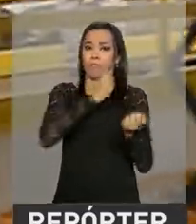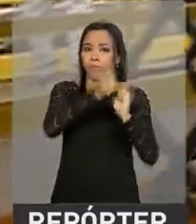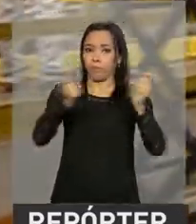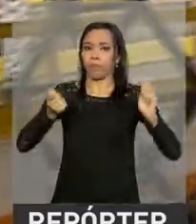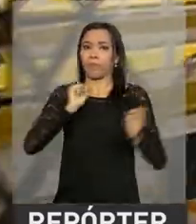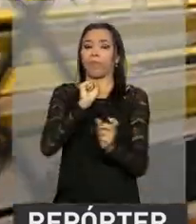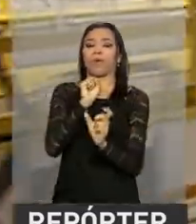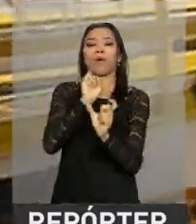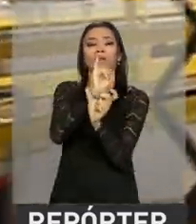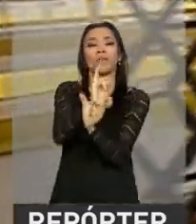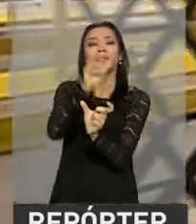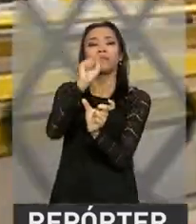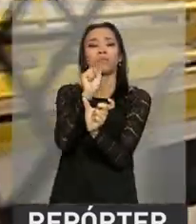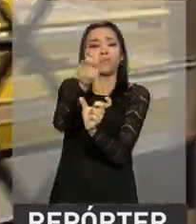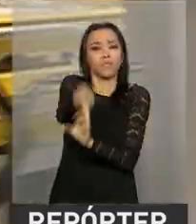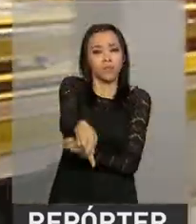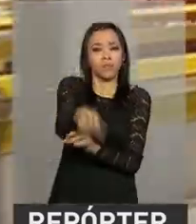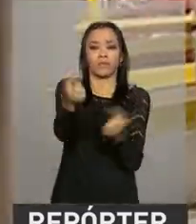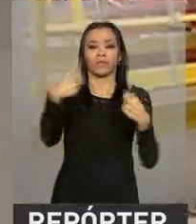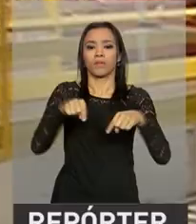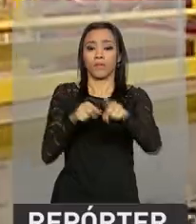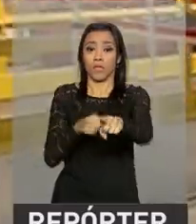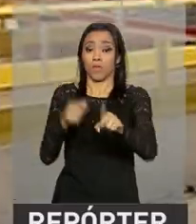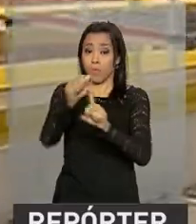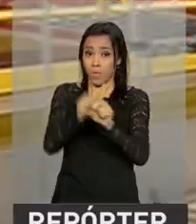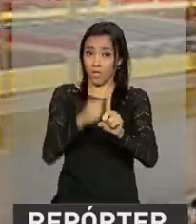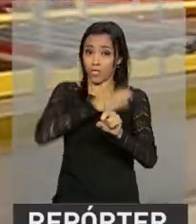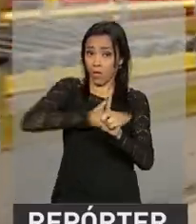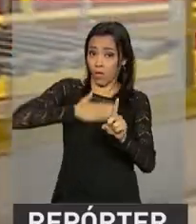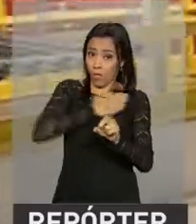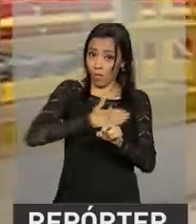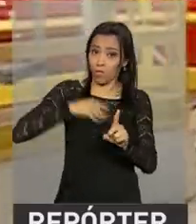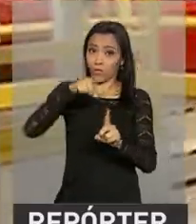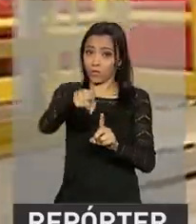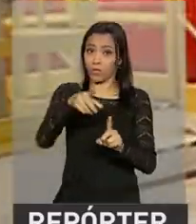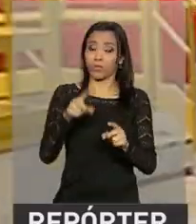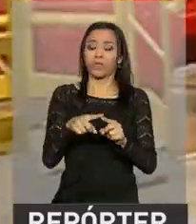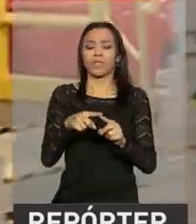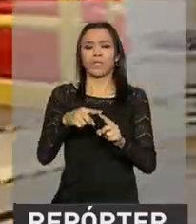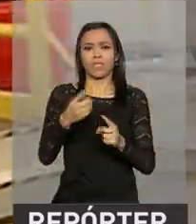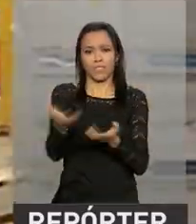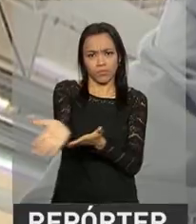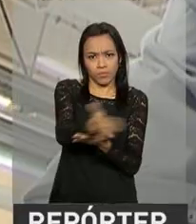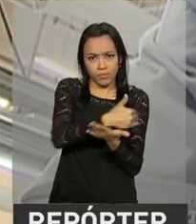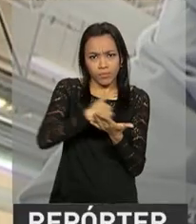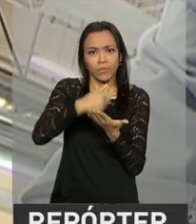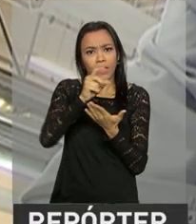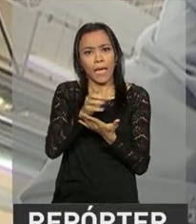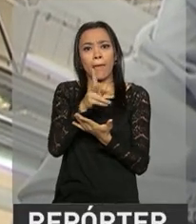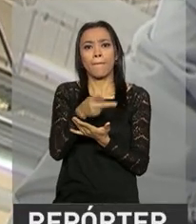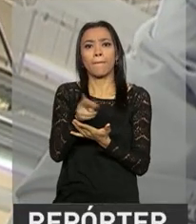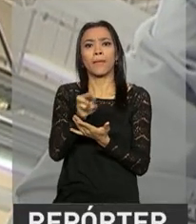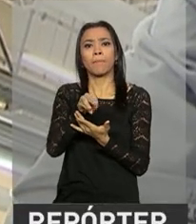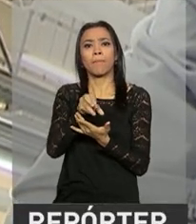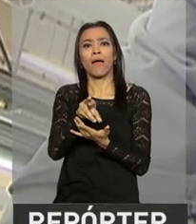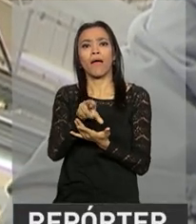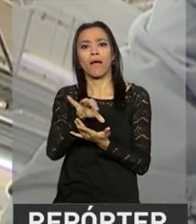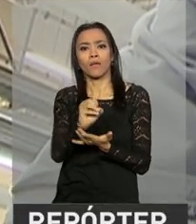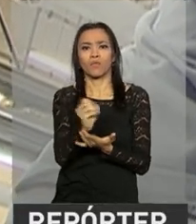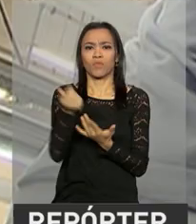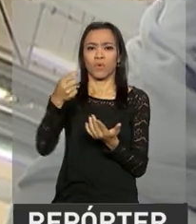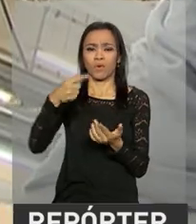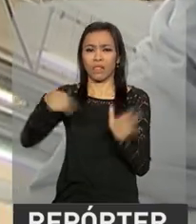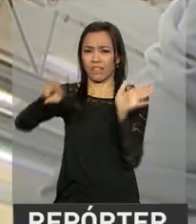Em agosto, a diferença entre o que o governo arrecadou e o que gastou, chamado de resultado primário, ficou negativa em